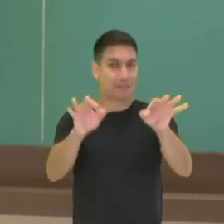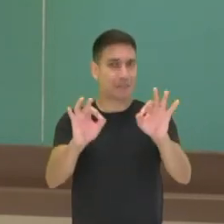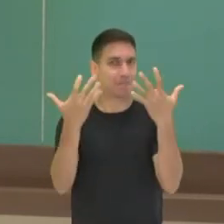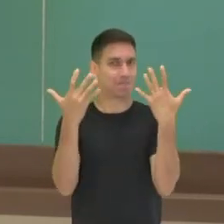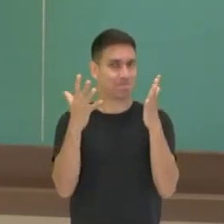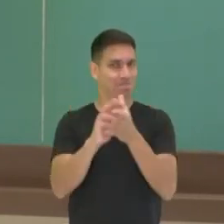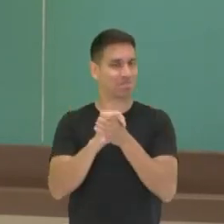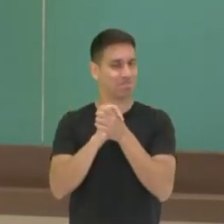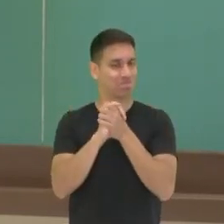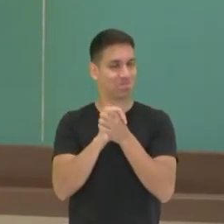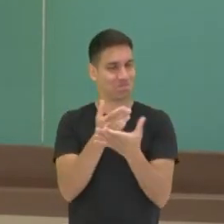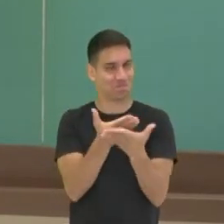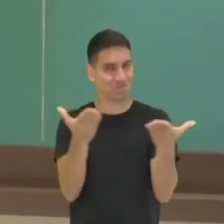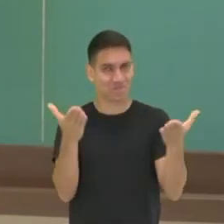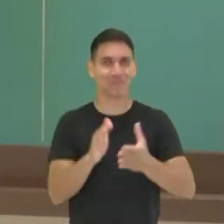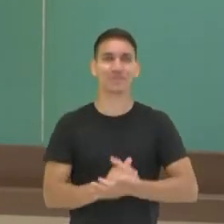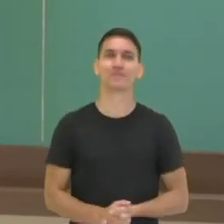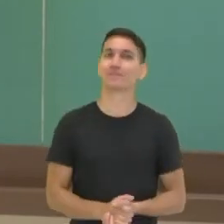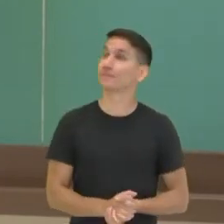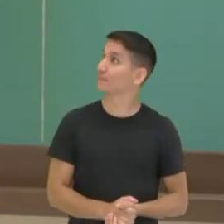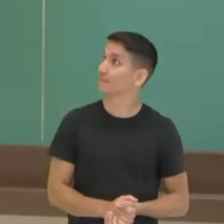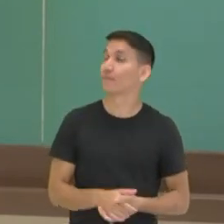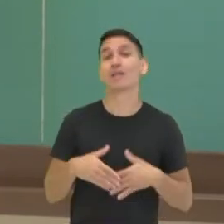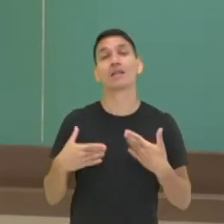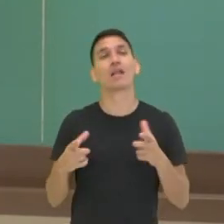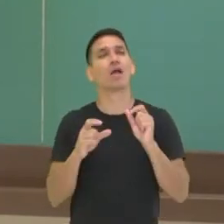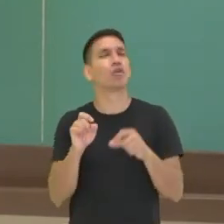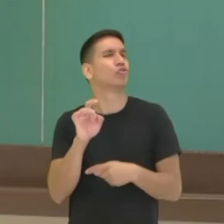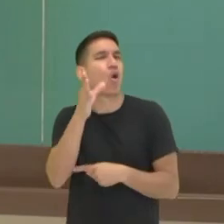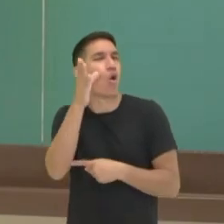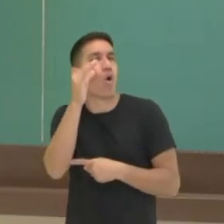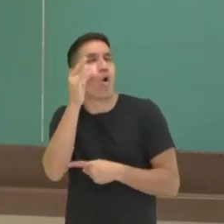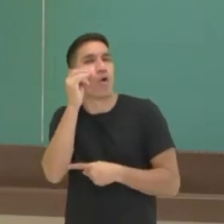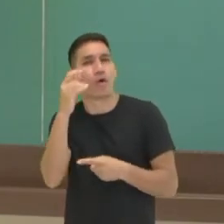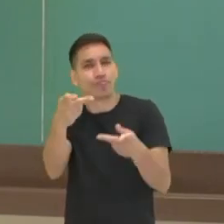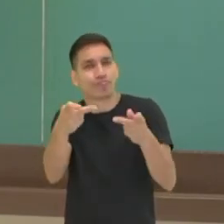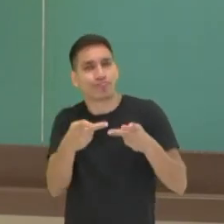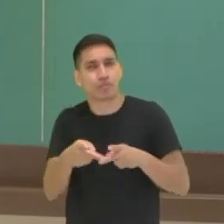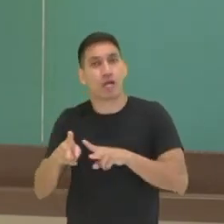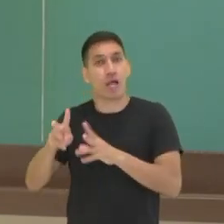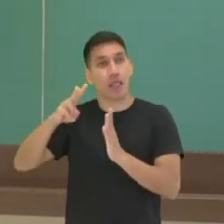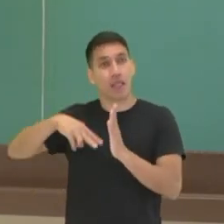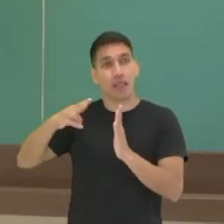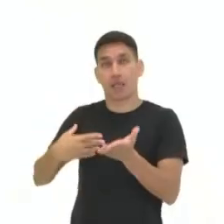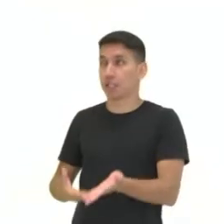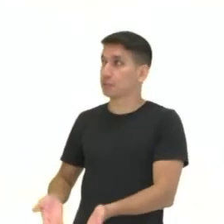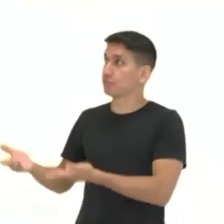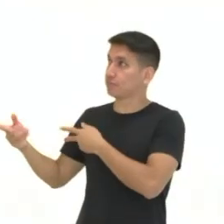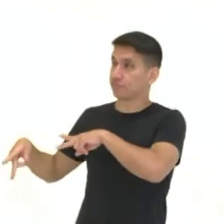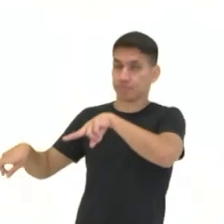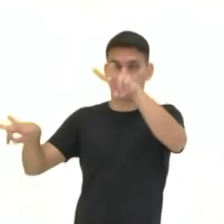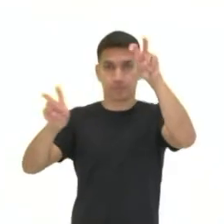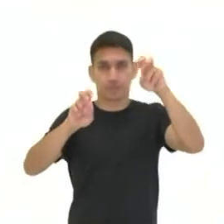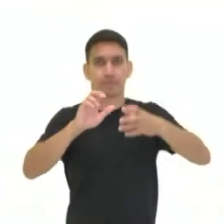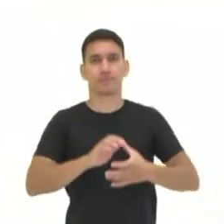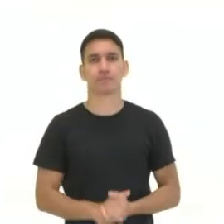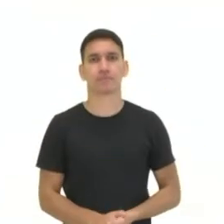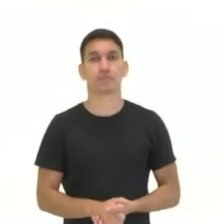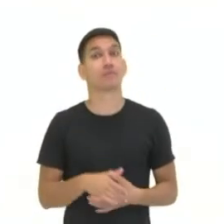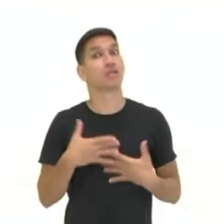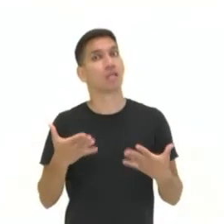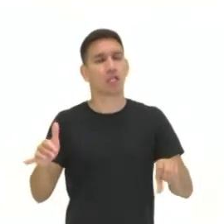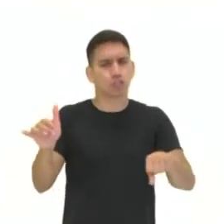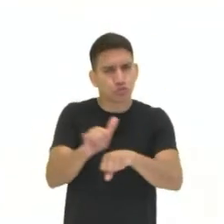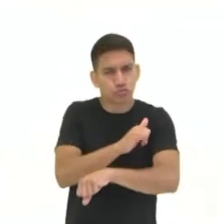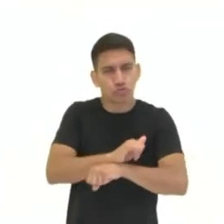mais essa. Parabéns! Então, só por curiosidade, convido vocês para ler esse slide aqui junto comigo. Vejam, um dos recursos